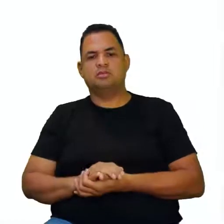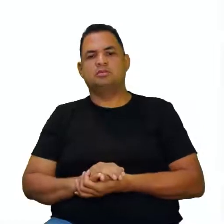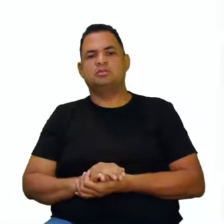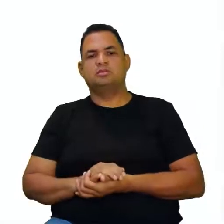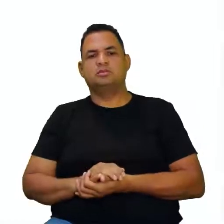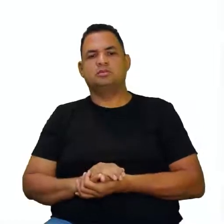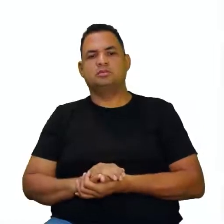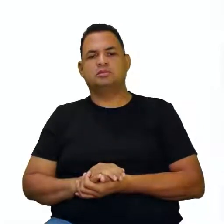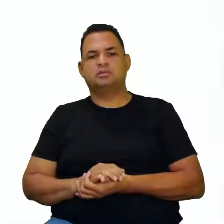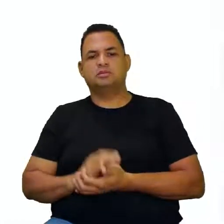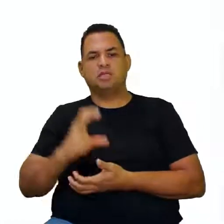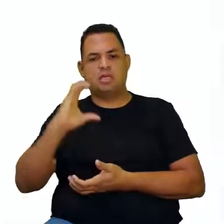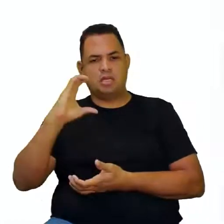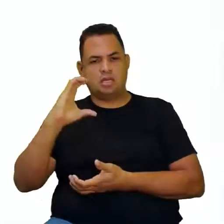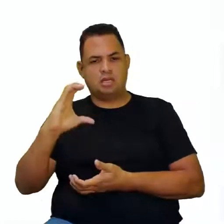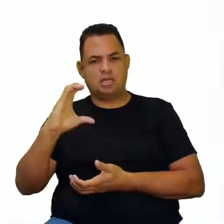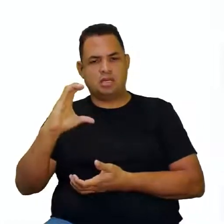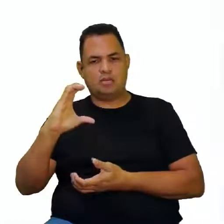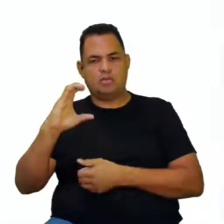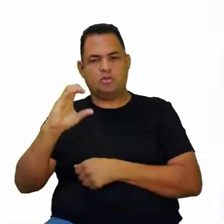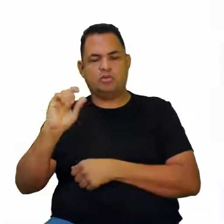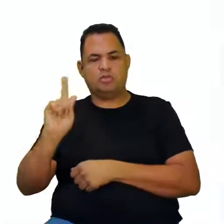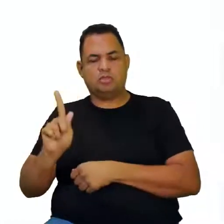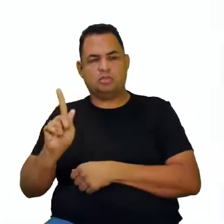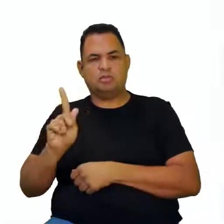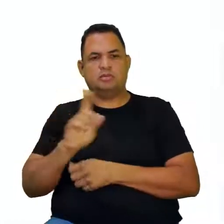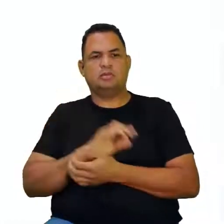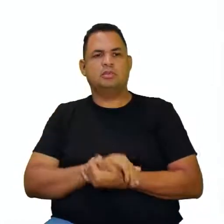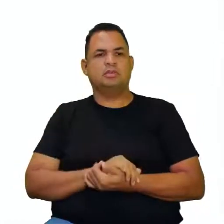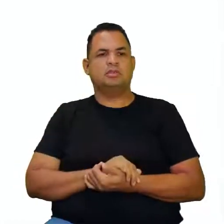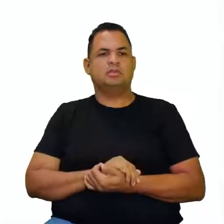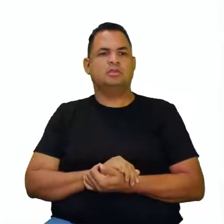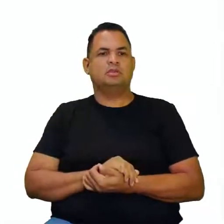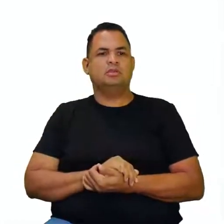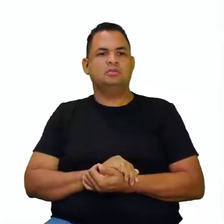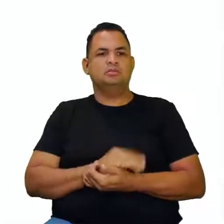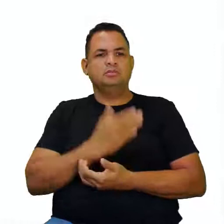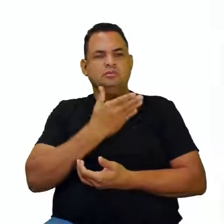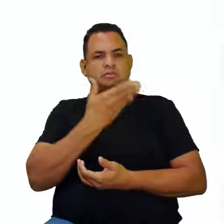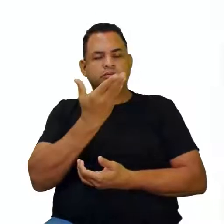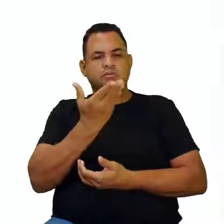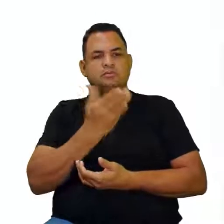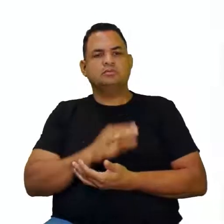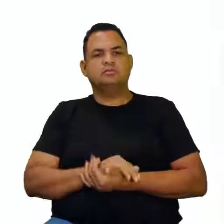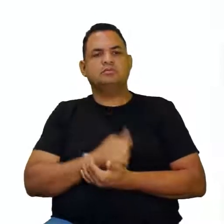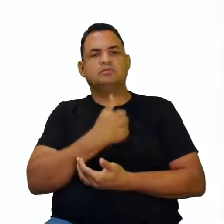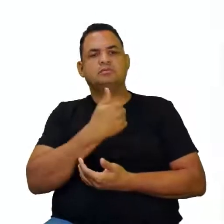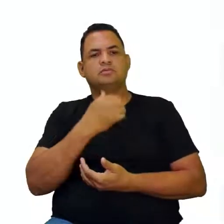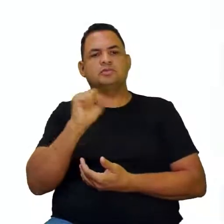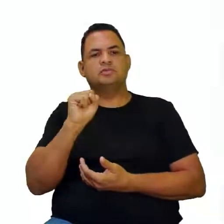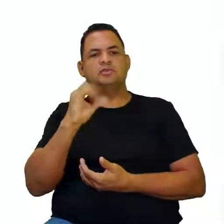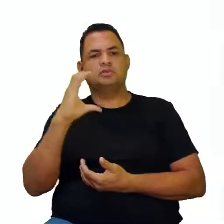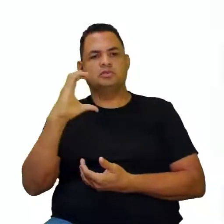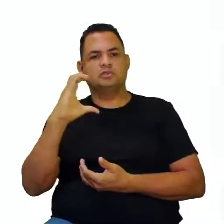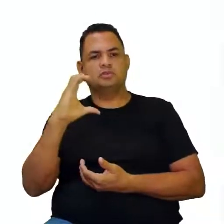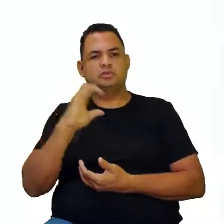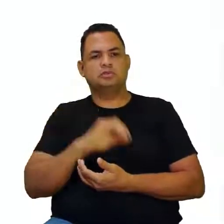C é a liberação de carbonos em gramas. A termoelétrica, digamos, ela seria 18